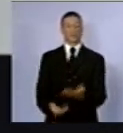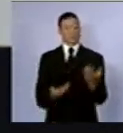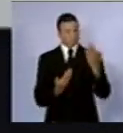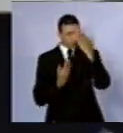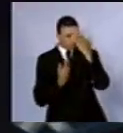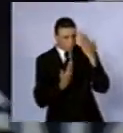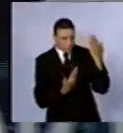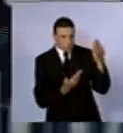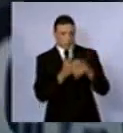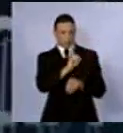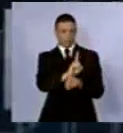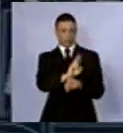doutor